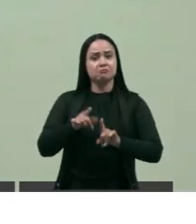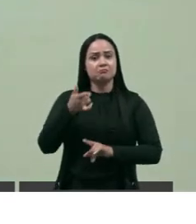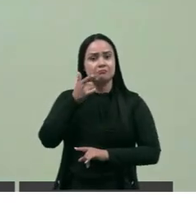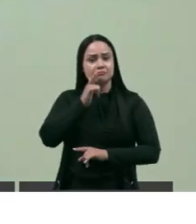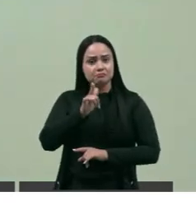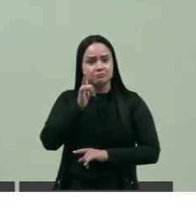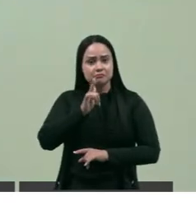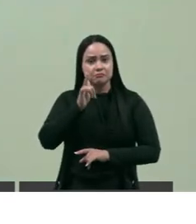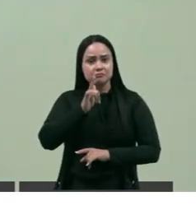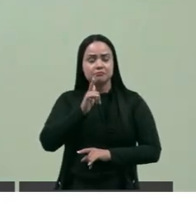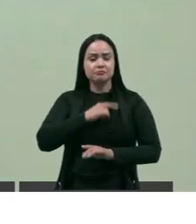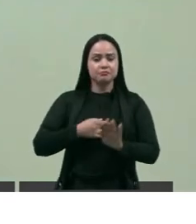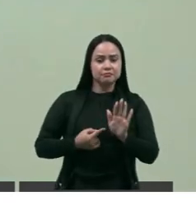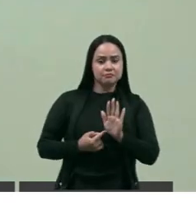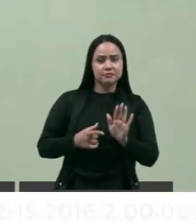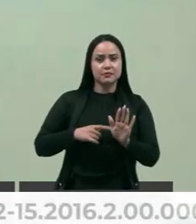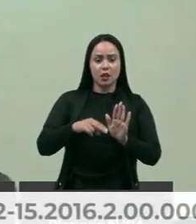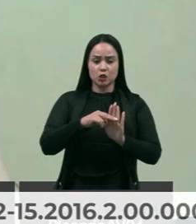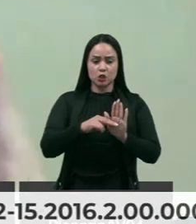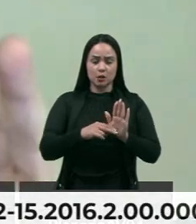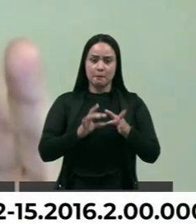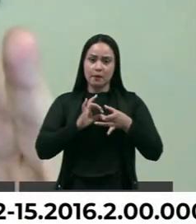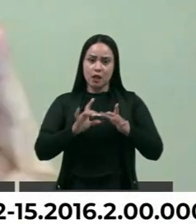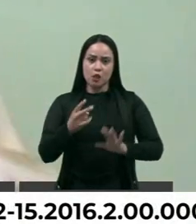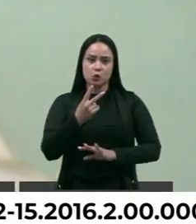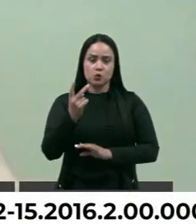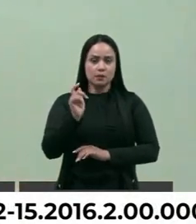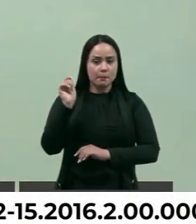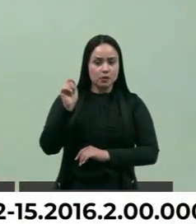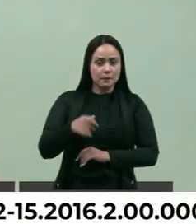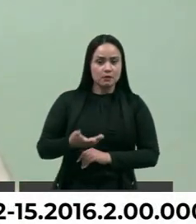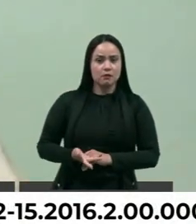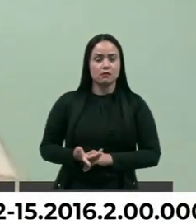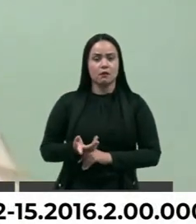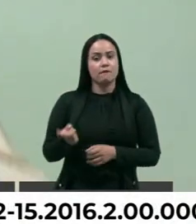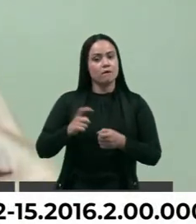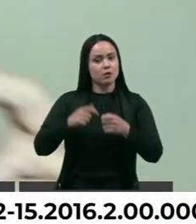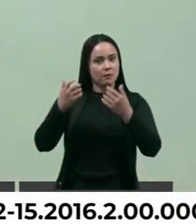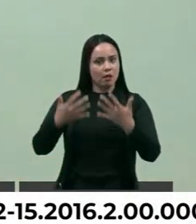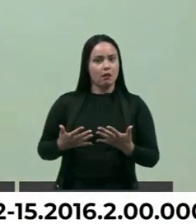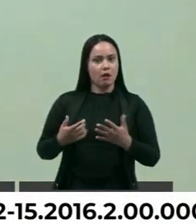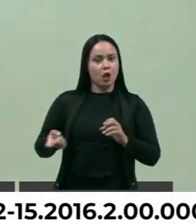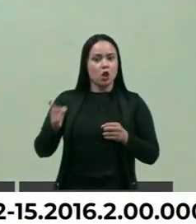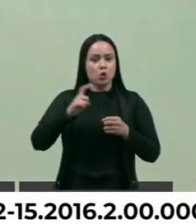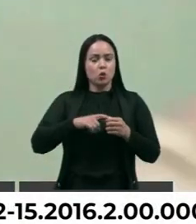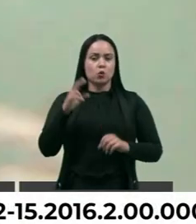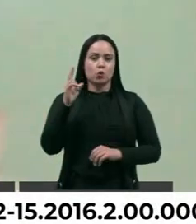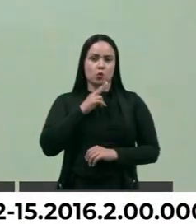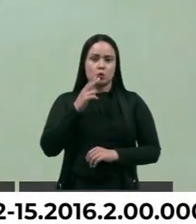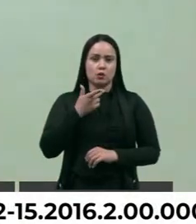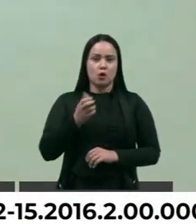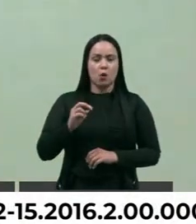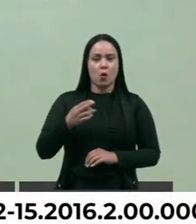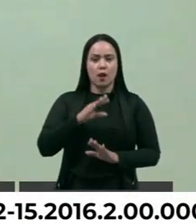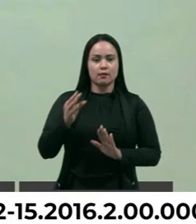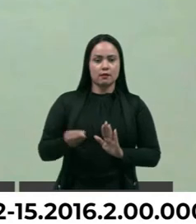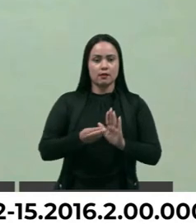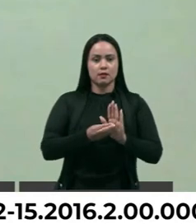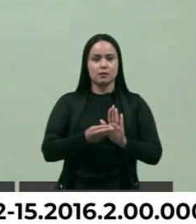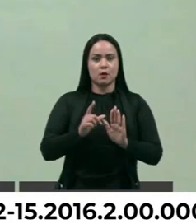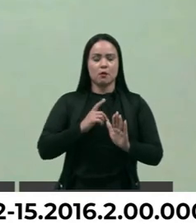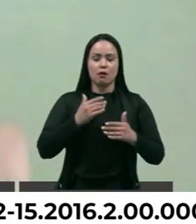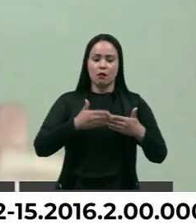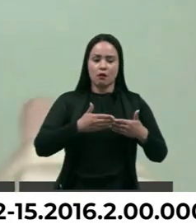Superadas as exceções referidas, a norma estabelece apenas duas possibilidades, volto a dizer, o retorno imediato ou a reintegração